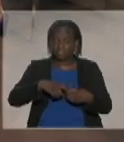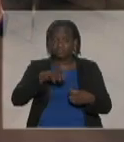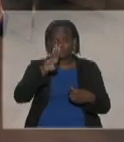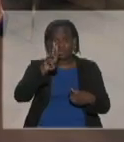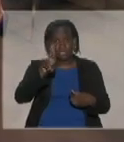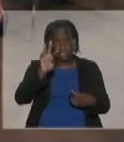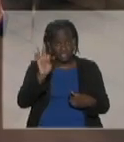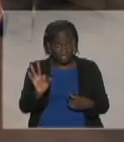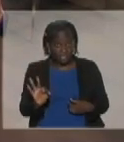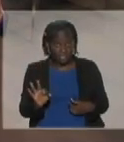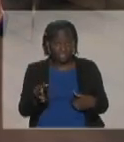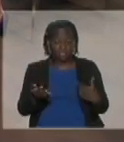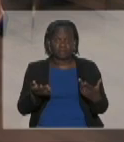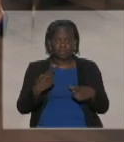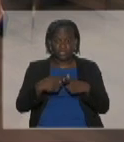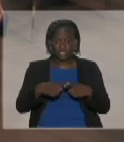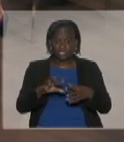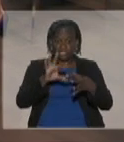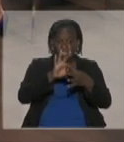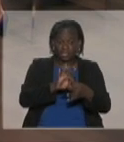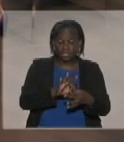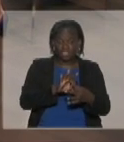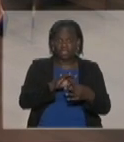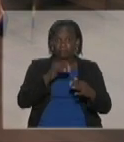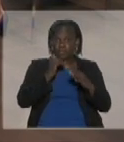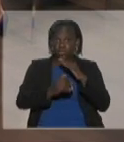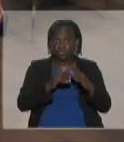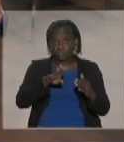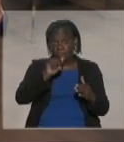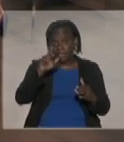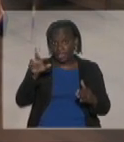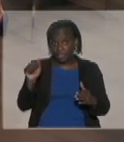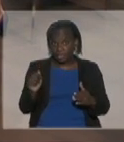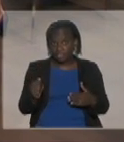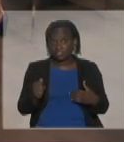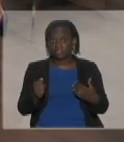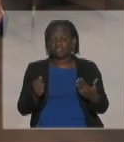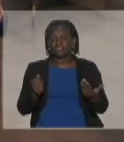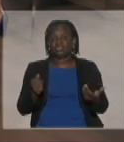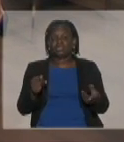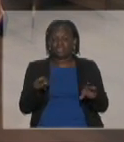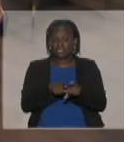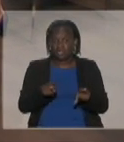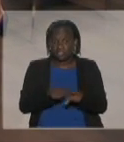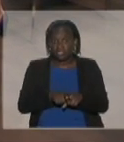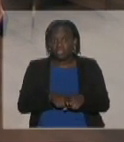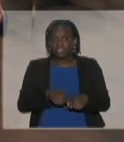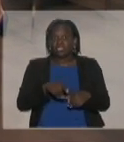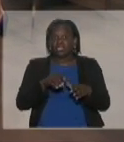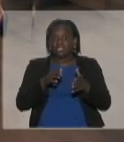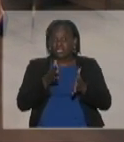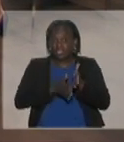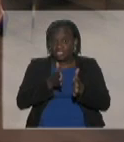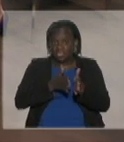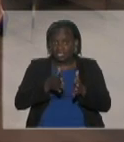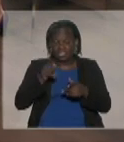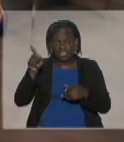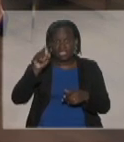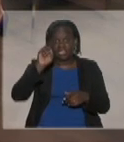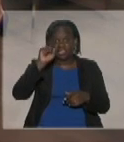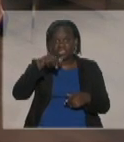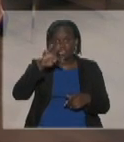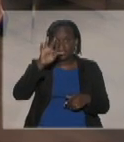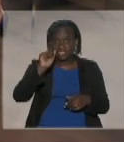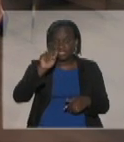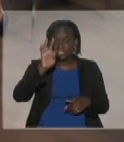o BRT, que se liga com o metrô na Barra da Tijuca. Tinha que estar o bonde de